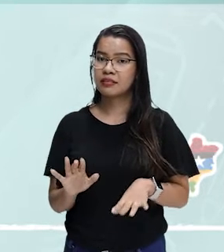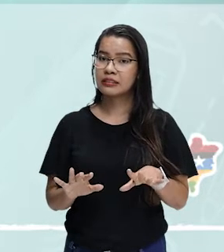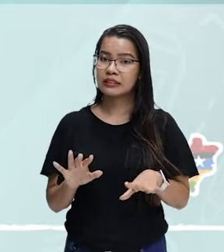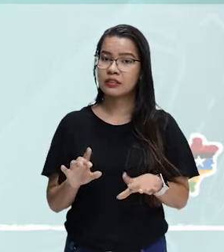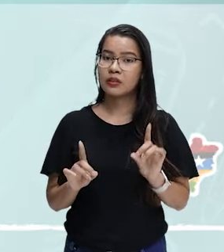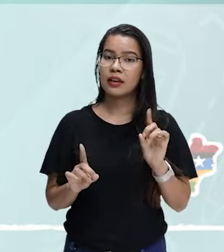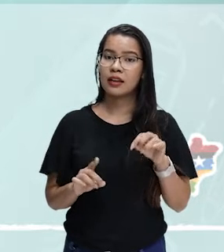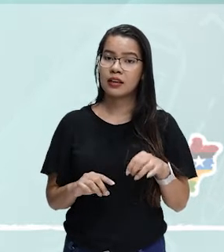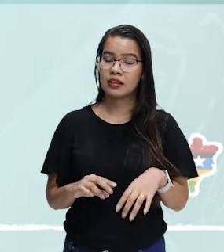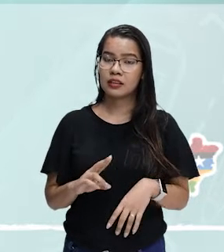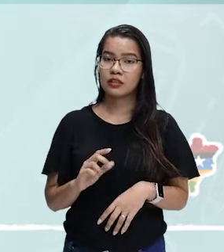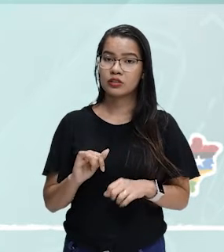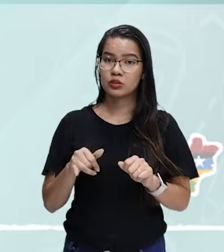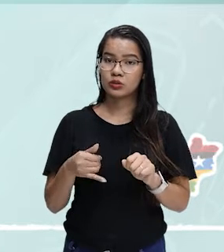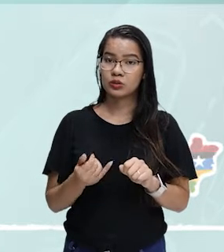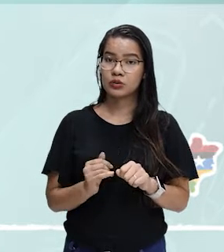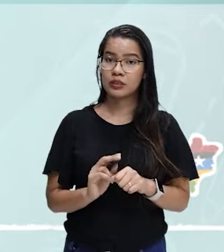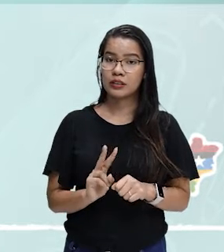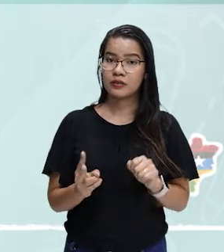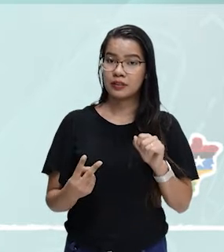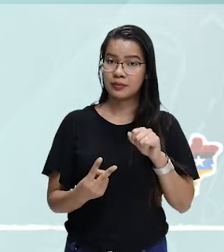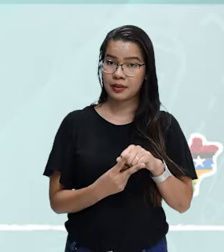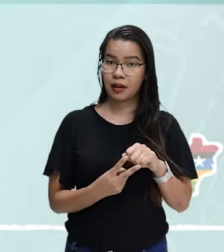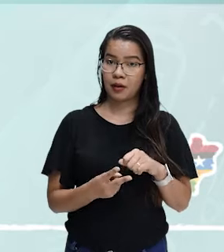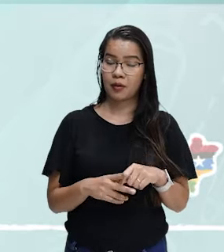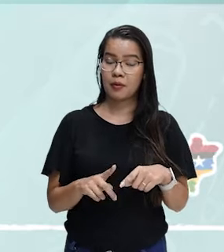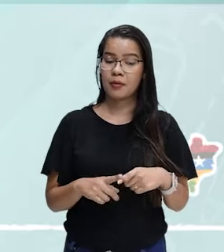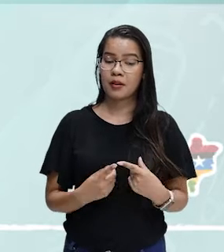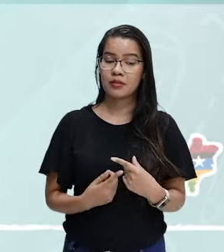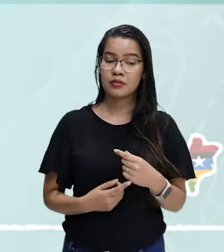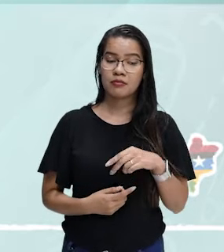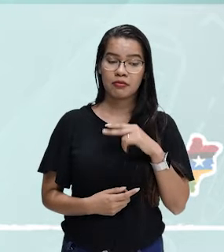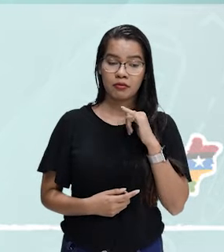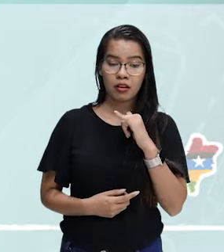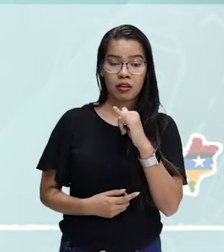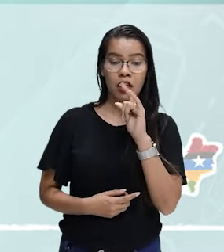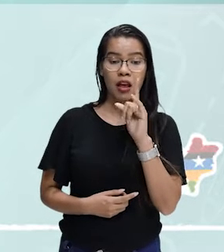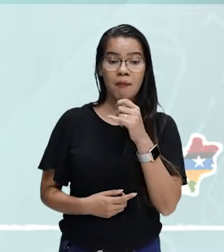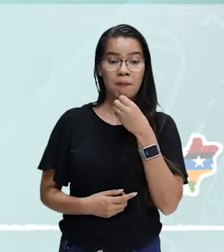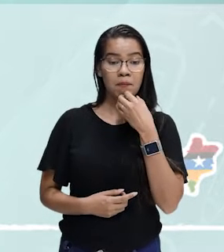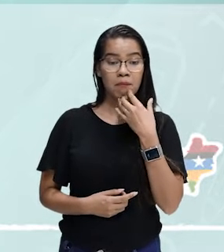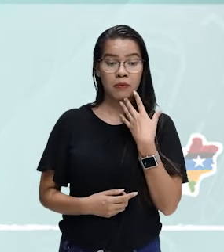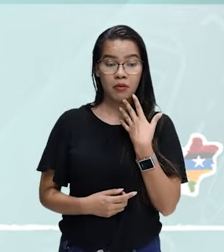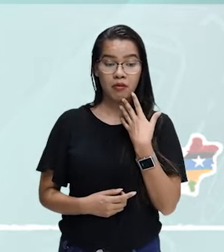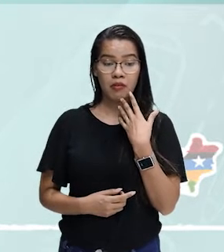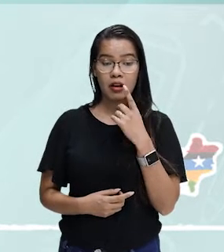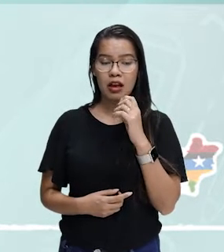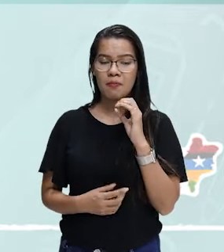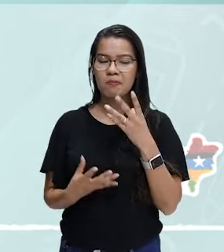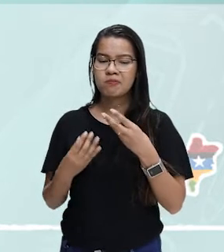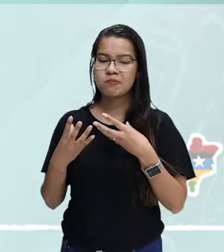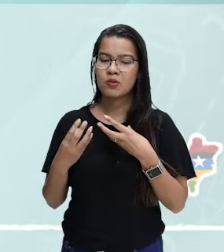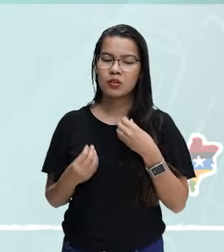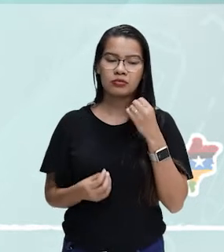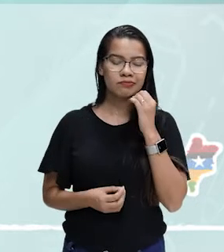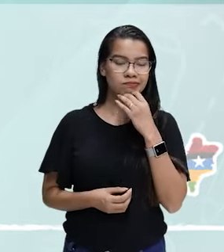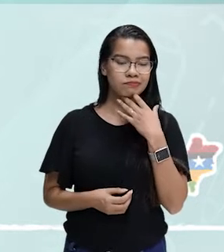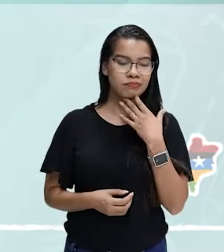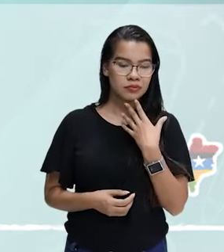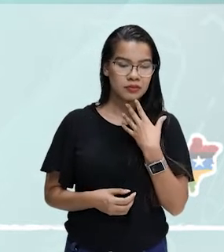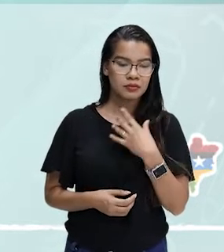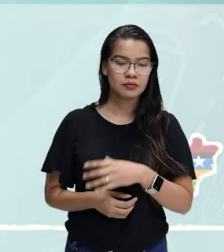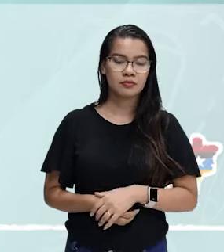Então, é um adjunto adverbial. Agora, eu digo, é bom, é muito bom. Eu tenho um verbo de ligação e eu